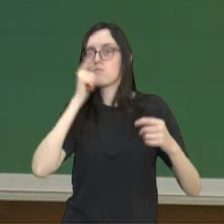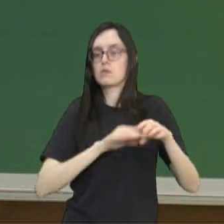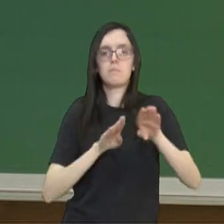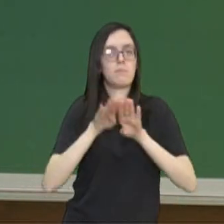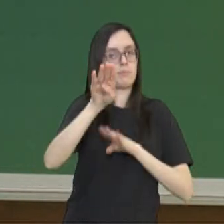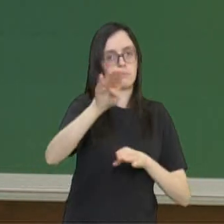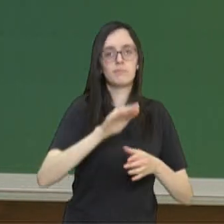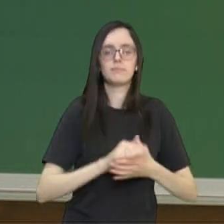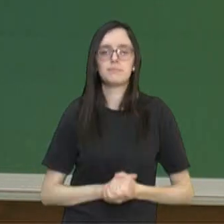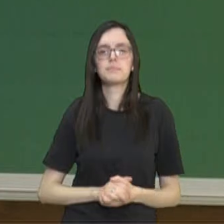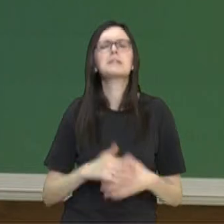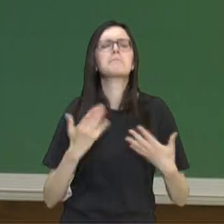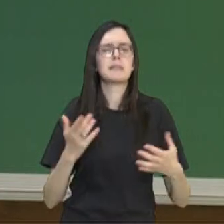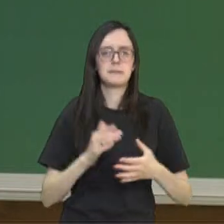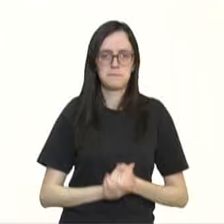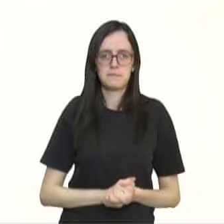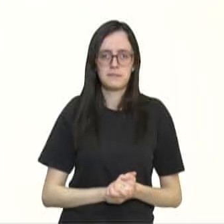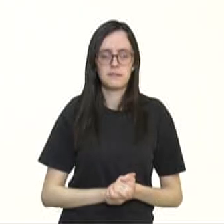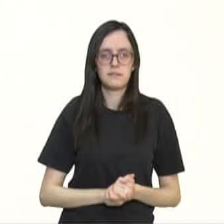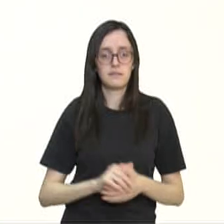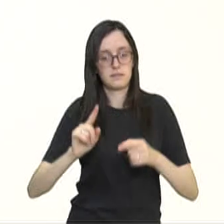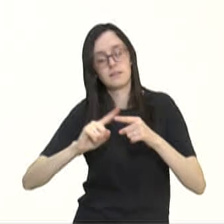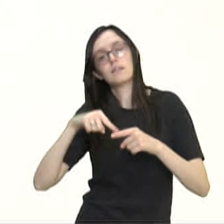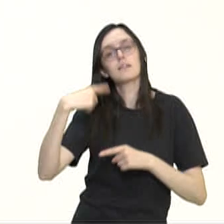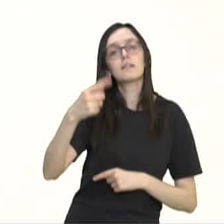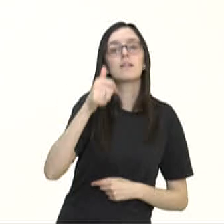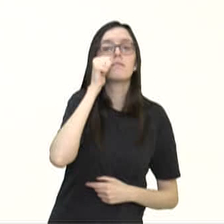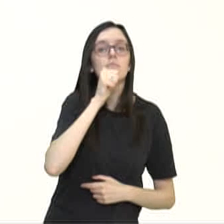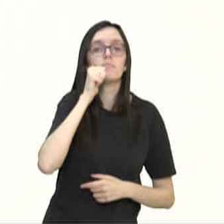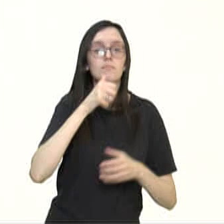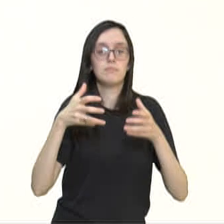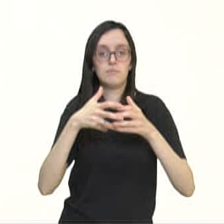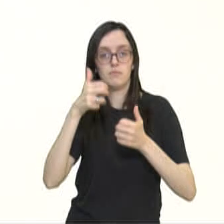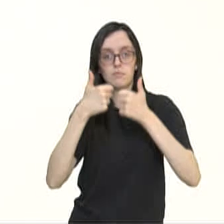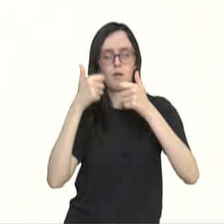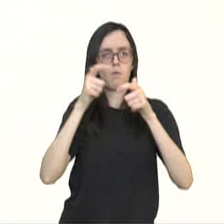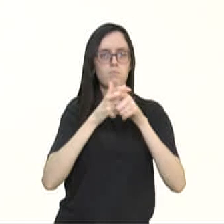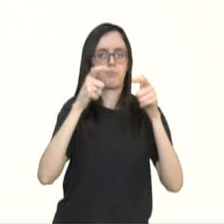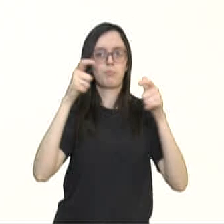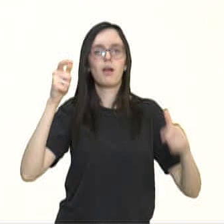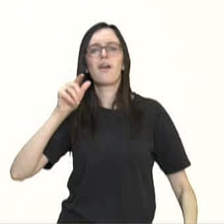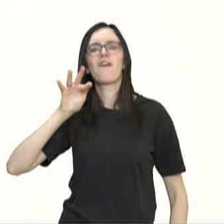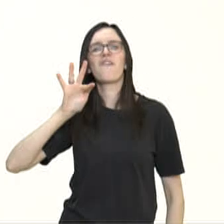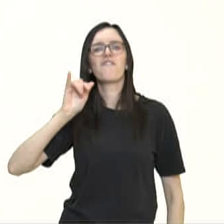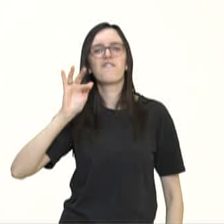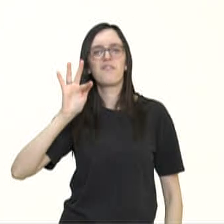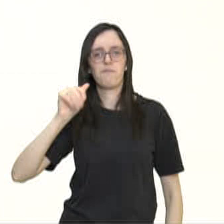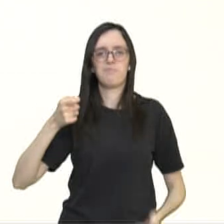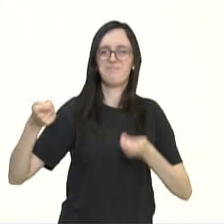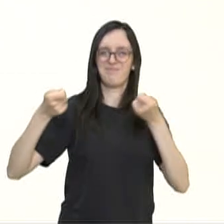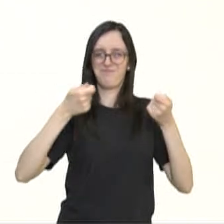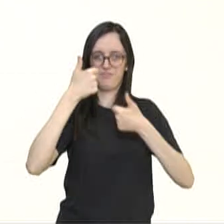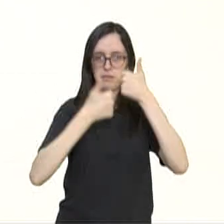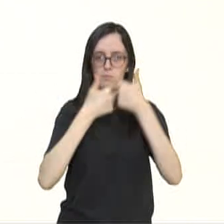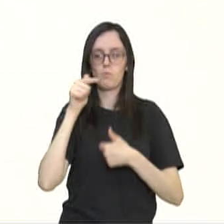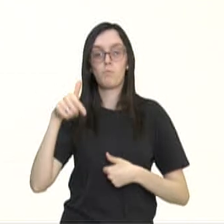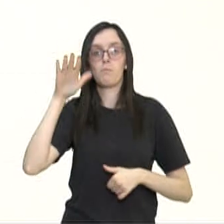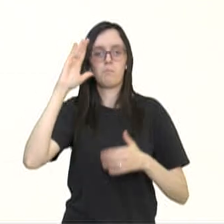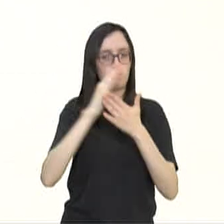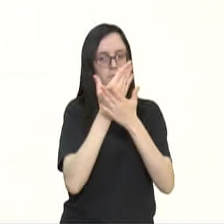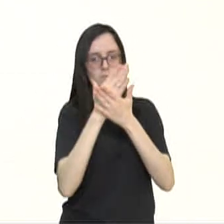título internacional. Então, elas já foram bem-sucedidas. Os brasileiros são conhecidos pela garra, né? Embora que a técnica